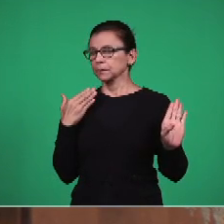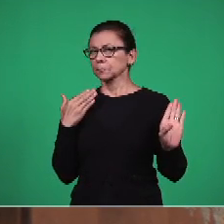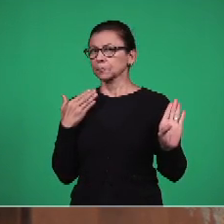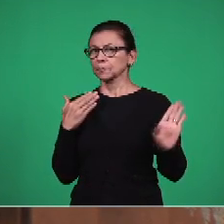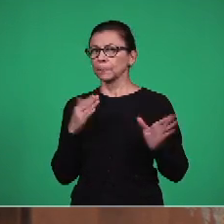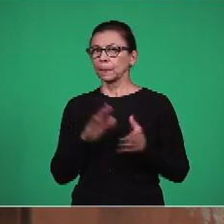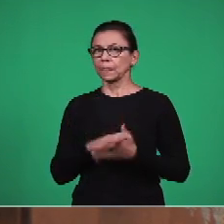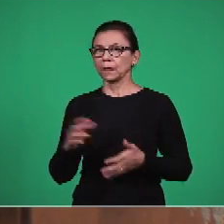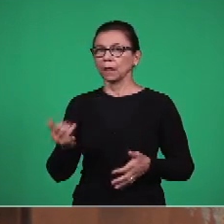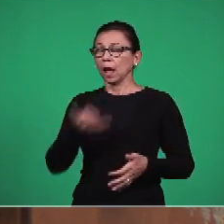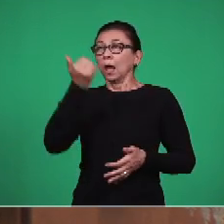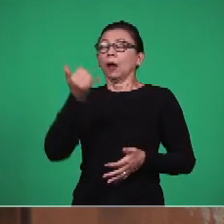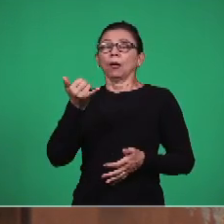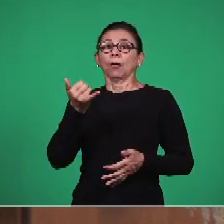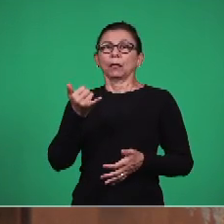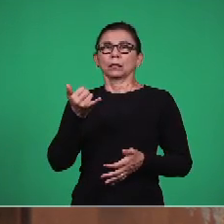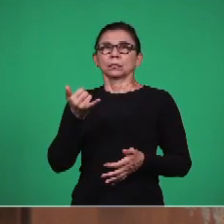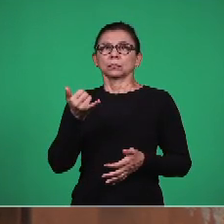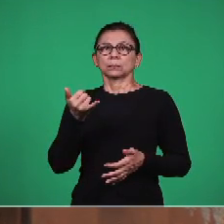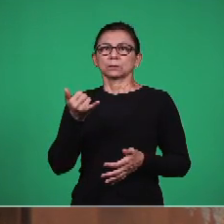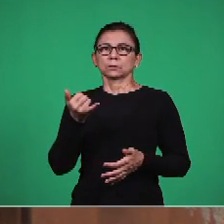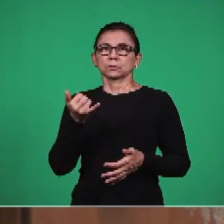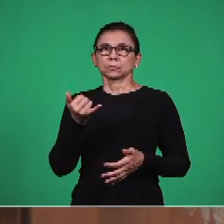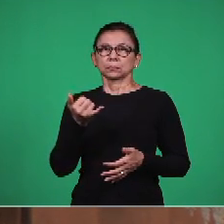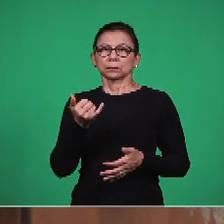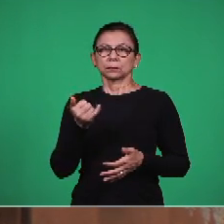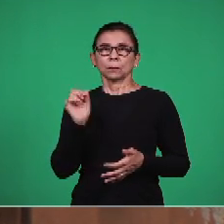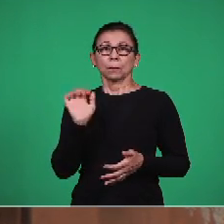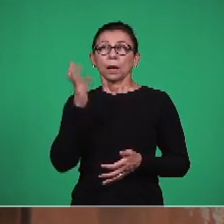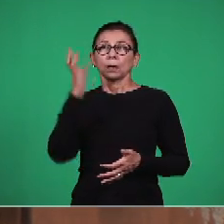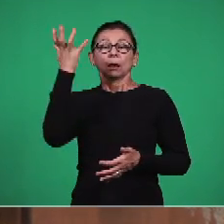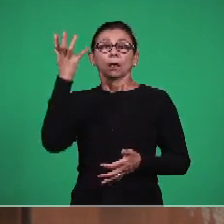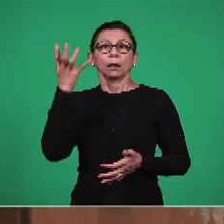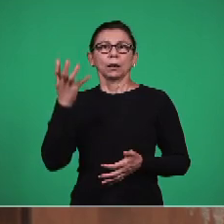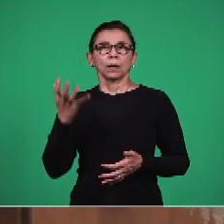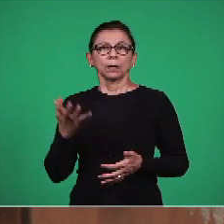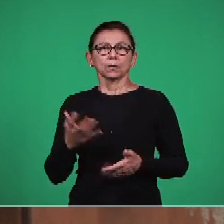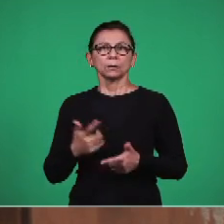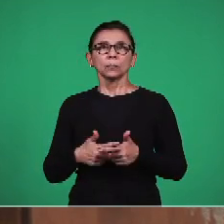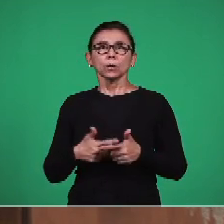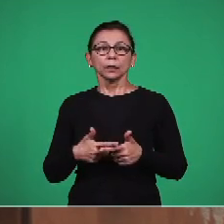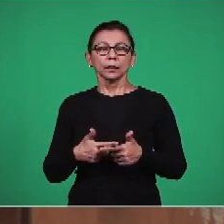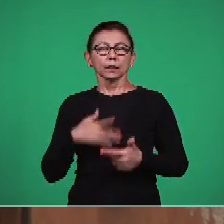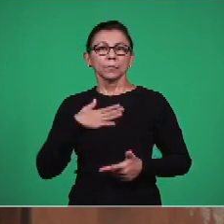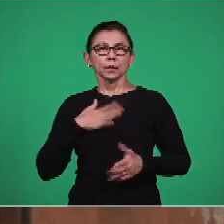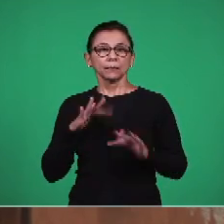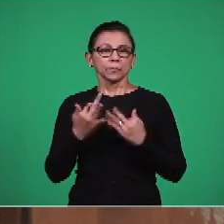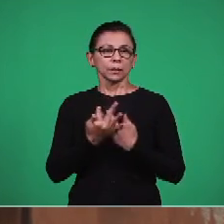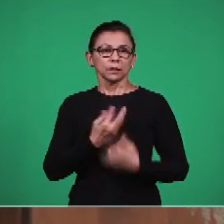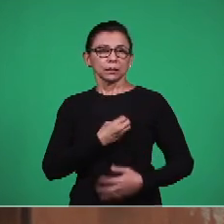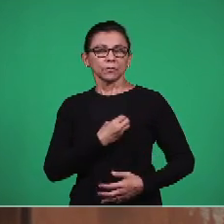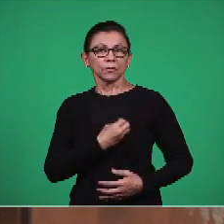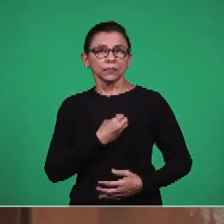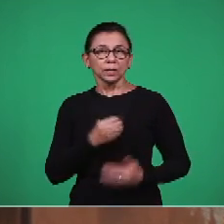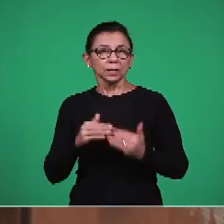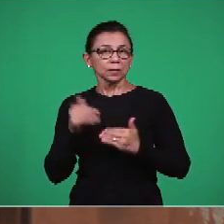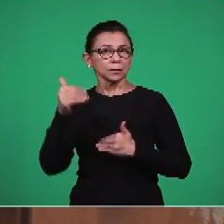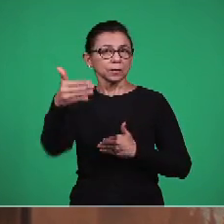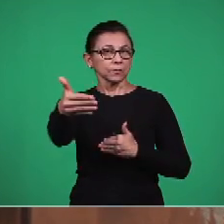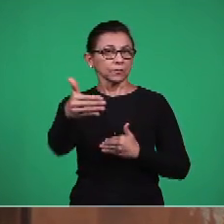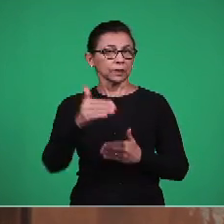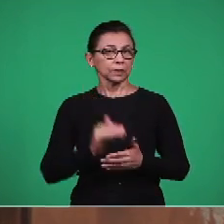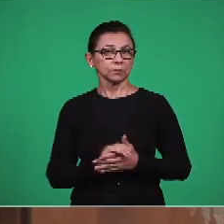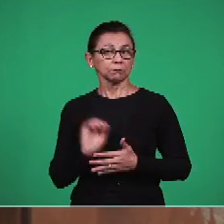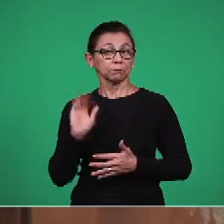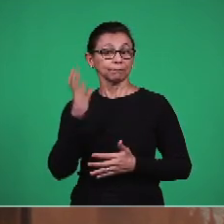de surpresa. Haverá muitas surpresas. Nesse tempo, daqui para frente, muitas surpresas. Ninguém vai